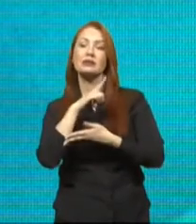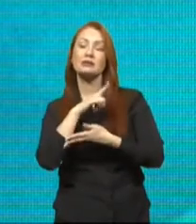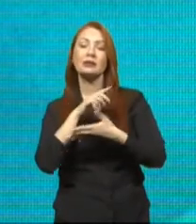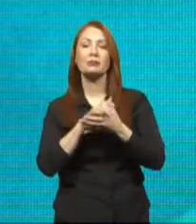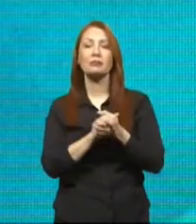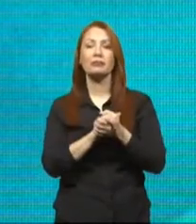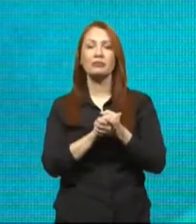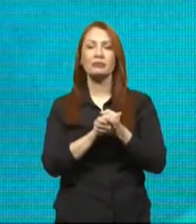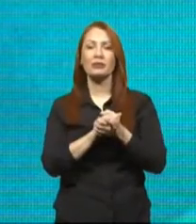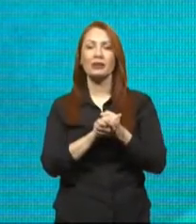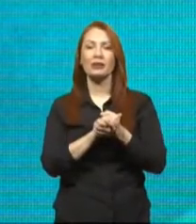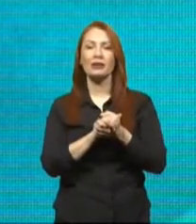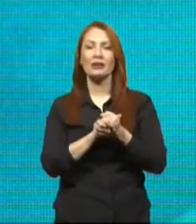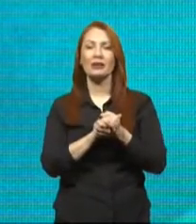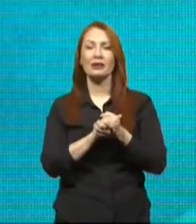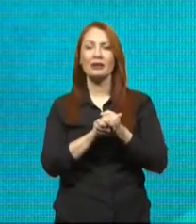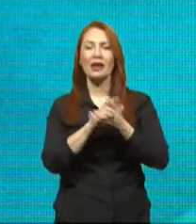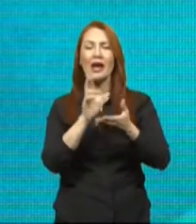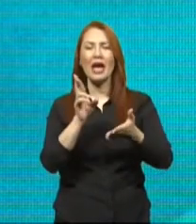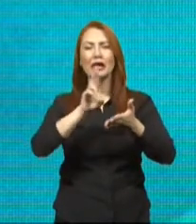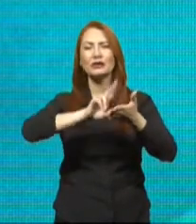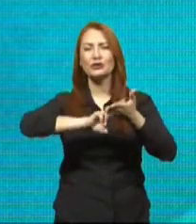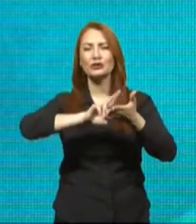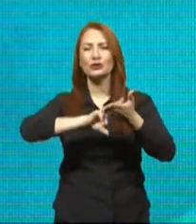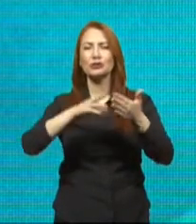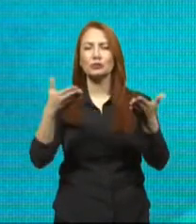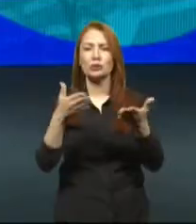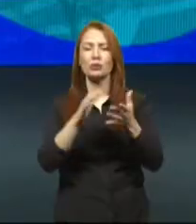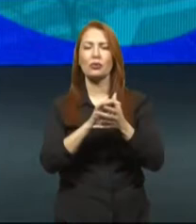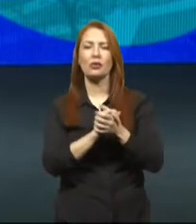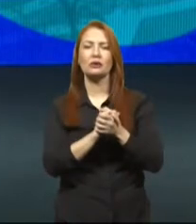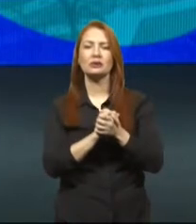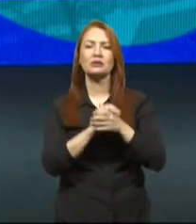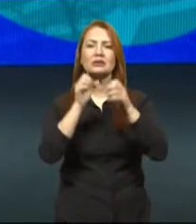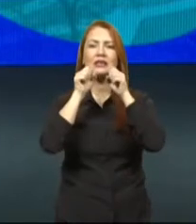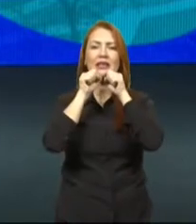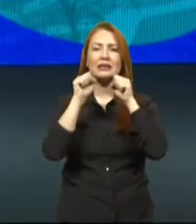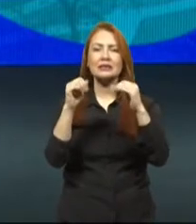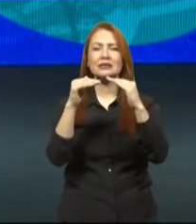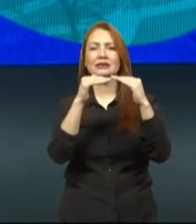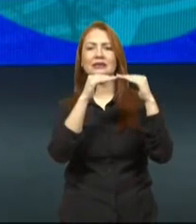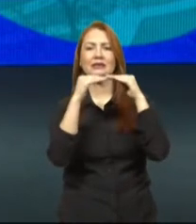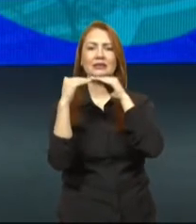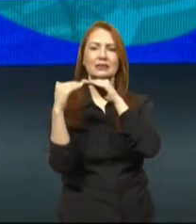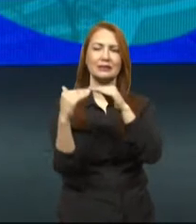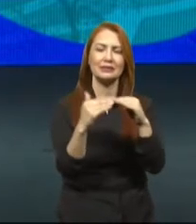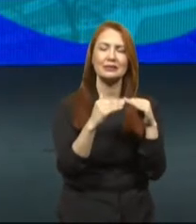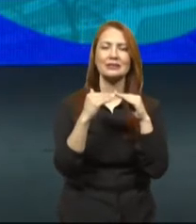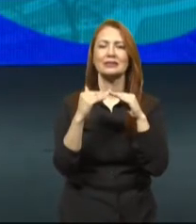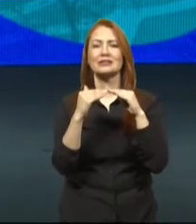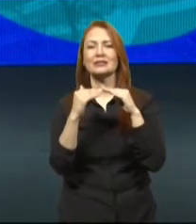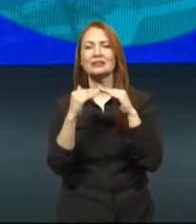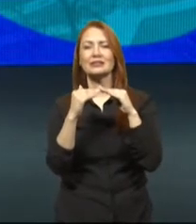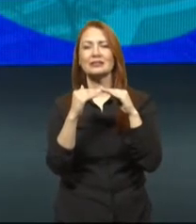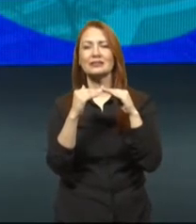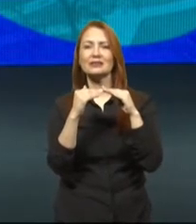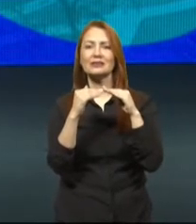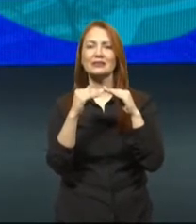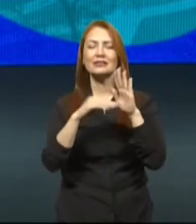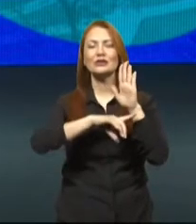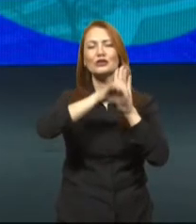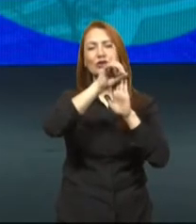que agora teve essa alteração de nome. Secretaria da Igualdade, Cidadania, Direitos Humanos e Assistência